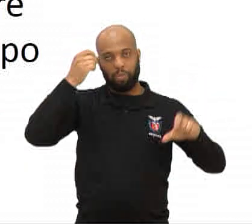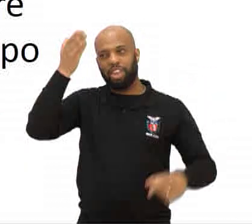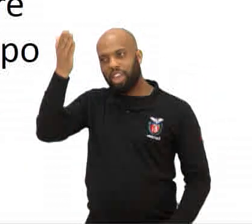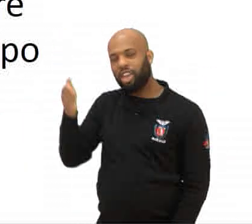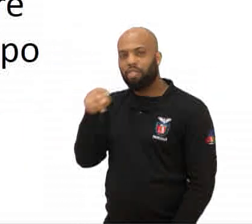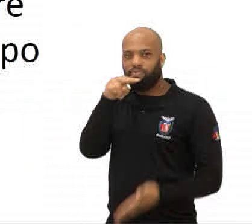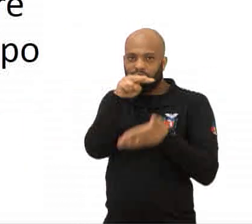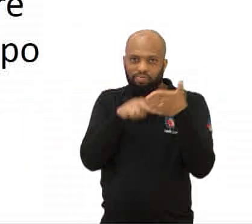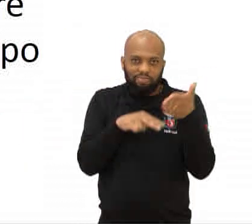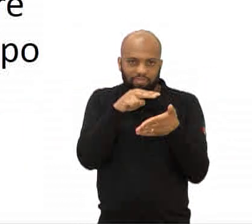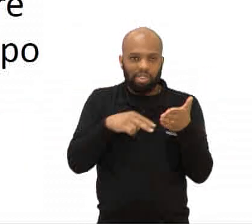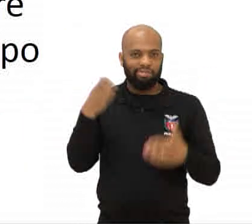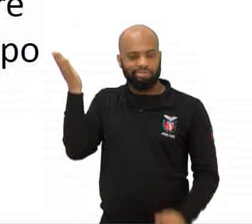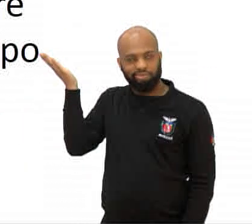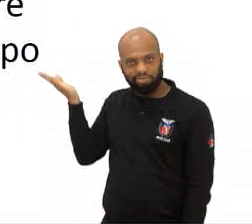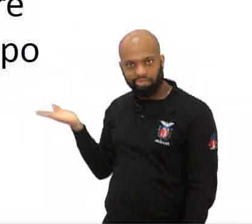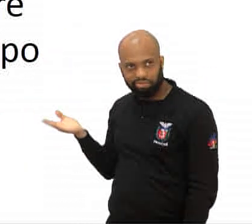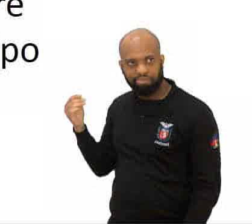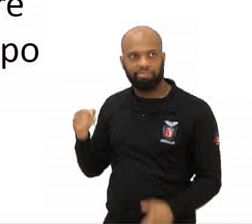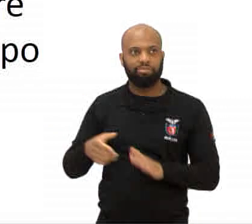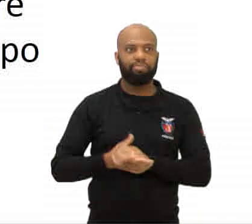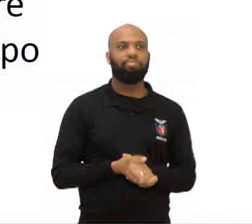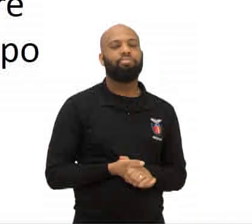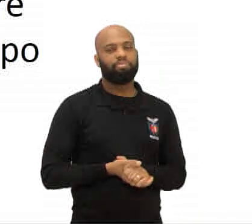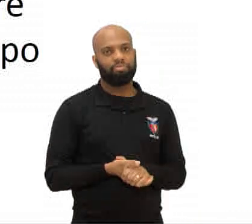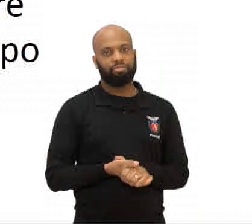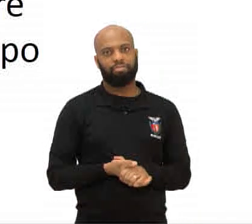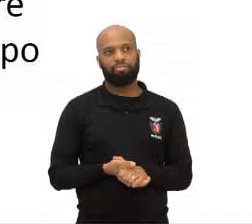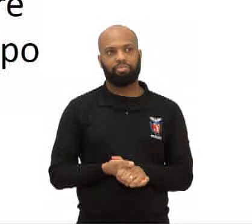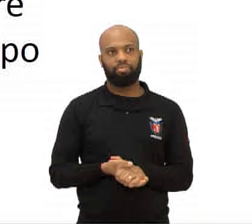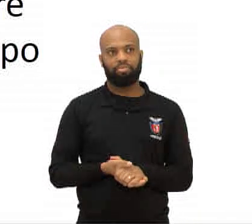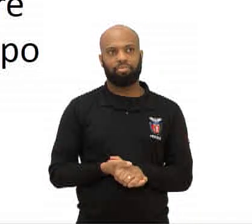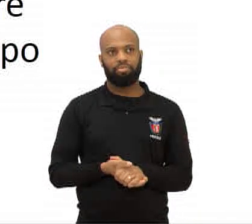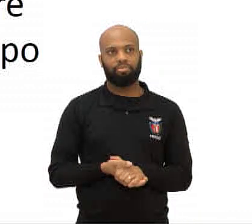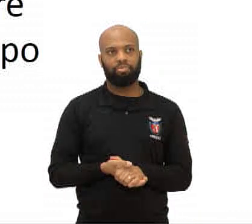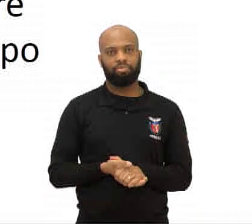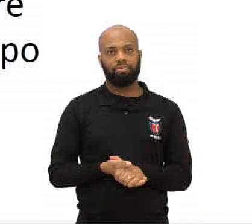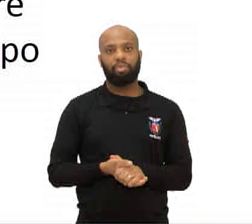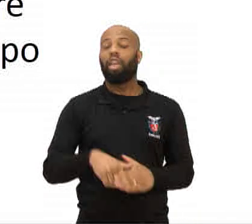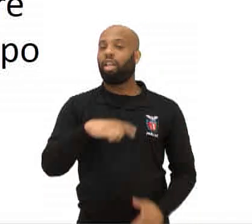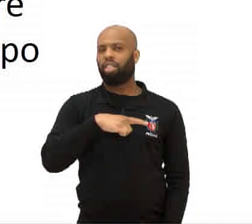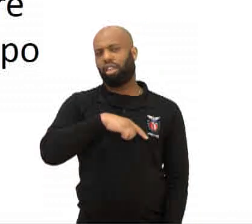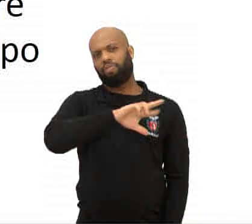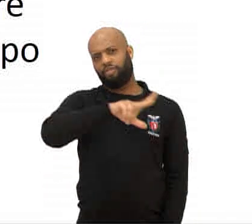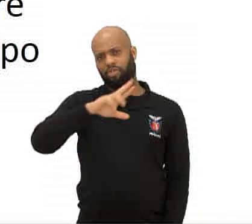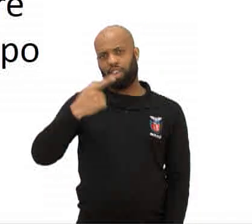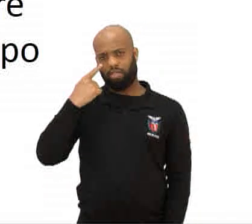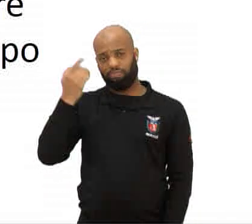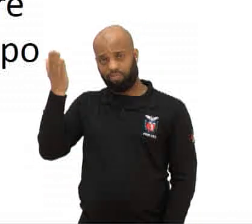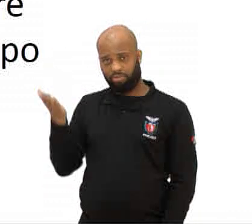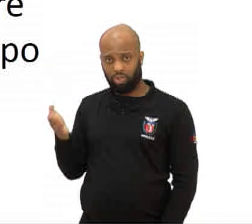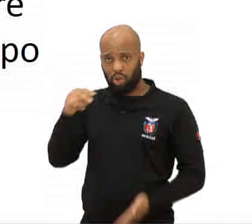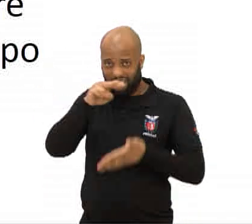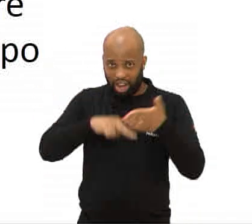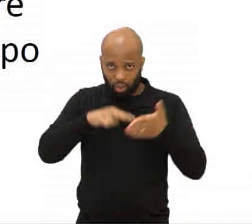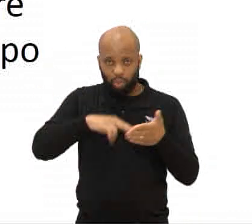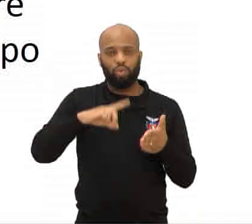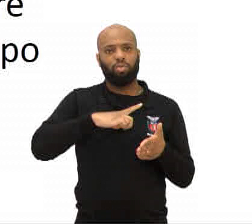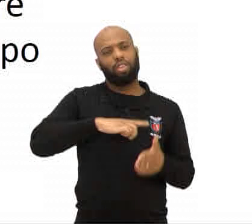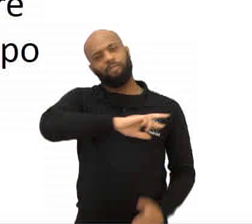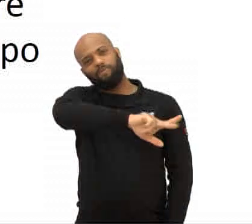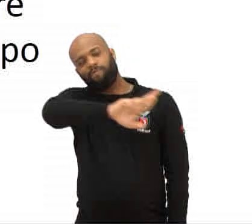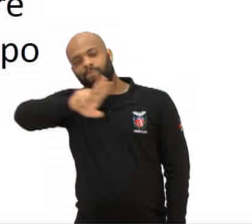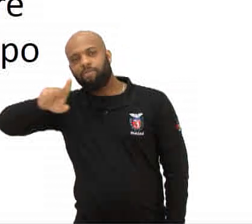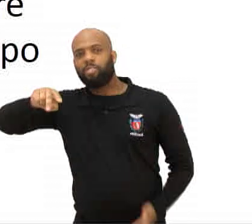chimarrita, a chula, algumas outras danças, o boi de mamão, a balainha e outras danças